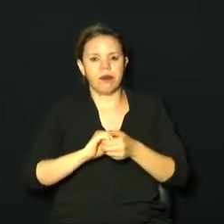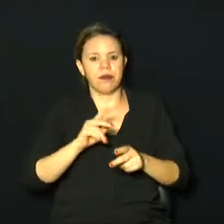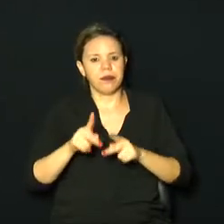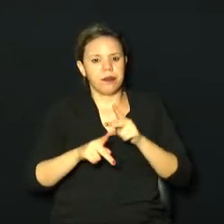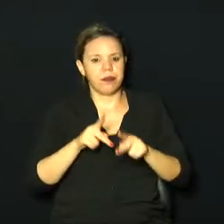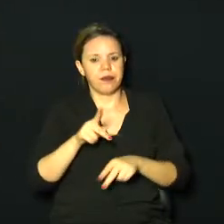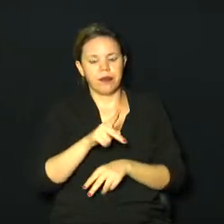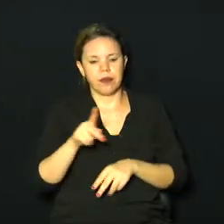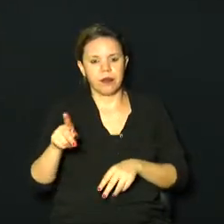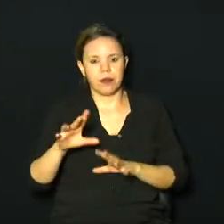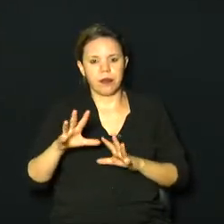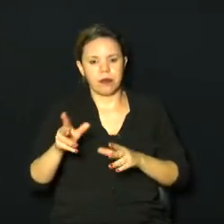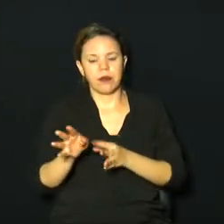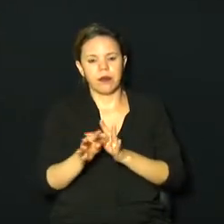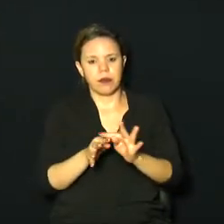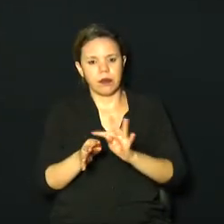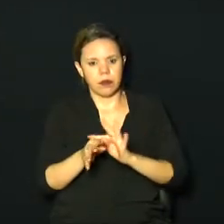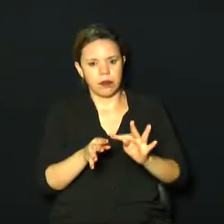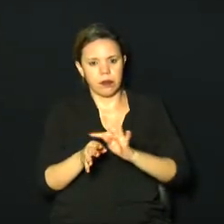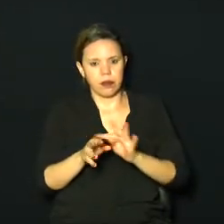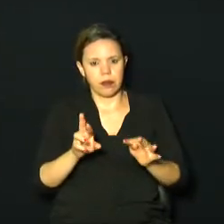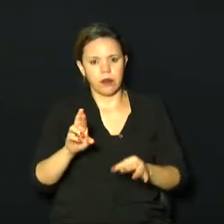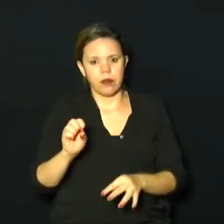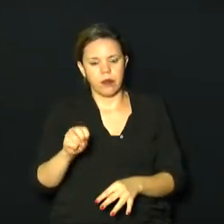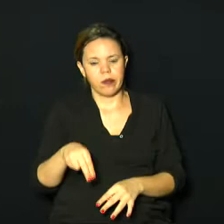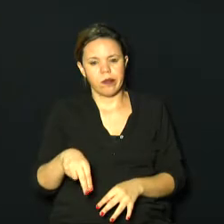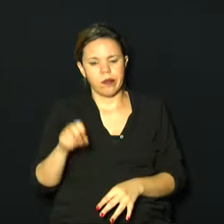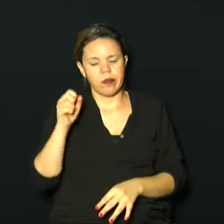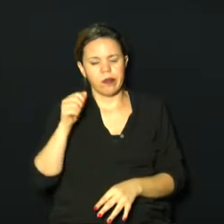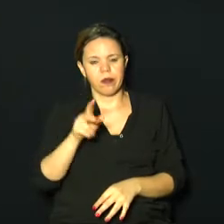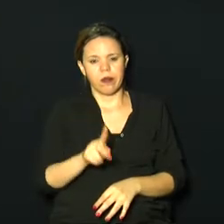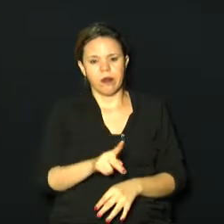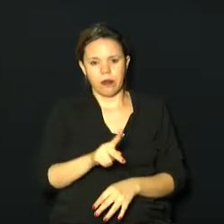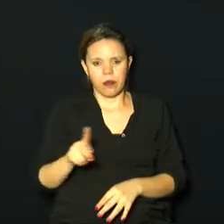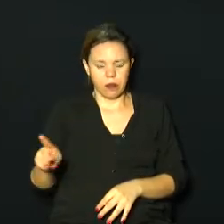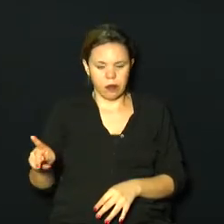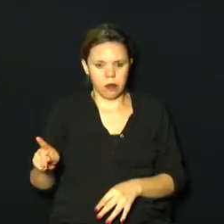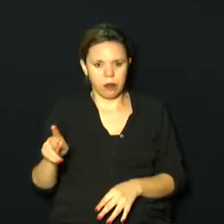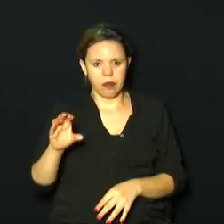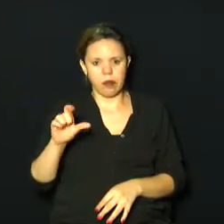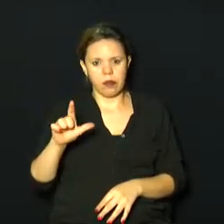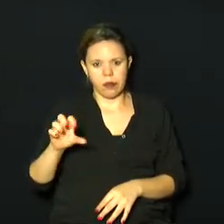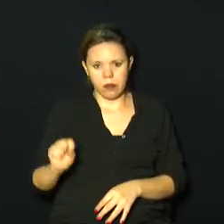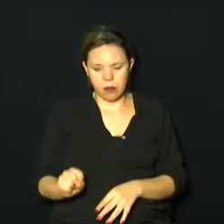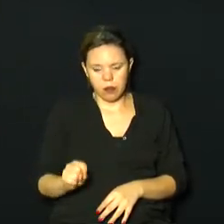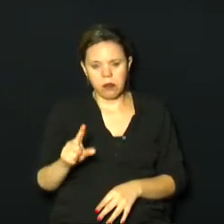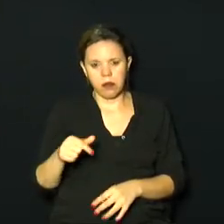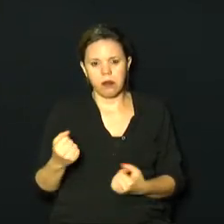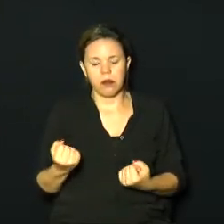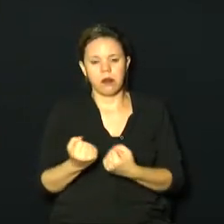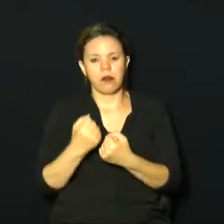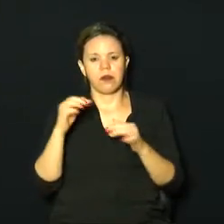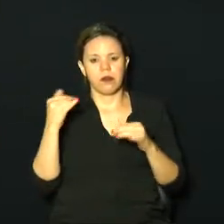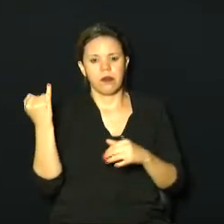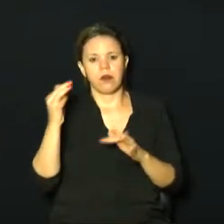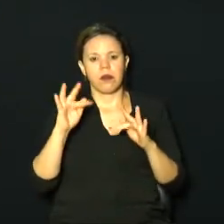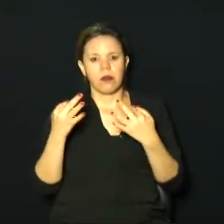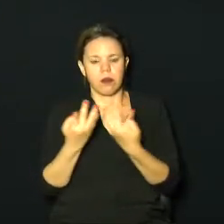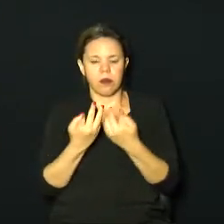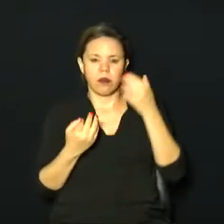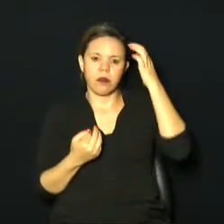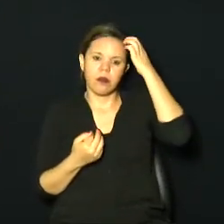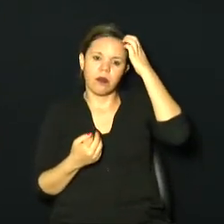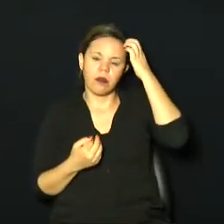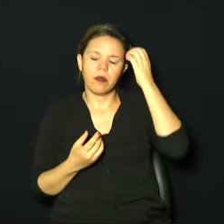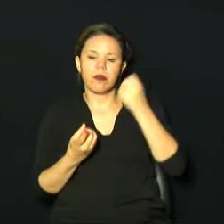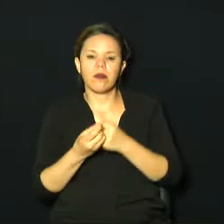a conselheira Rosane, o padre Carlos, que é um ponto de apoio importante para as famílias. Estava aqui, né, tá o